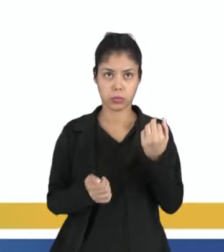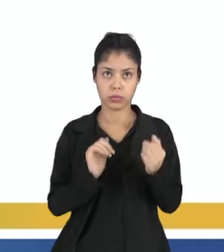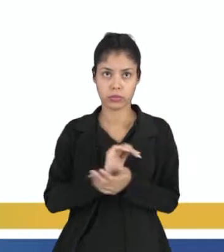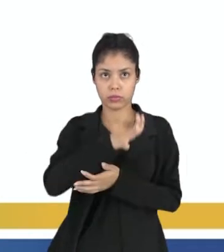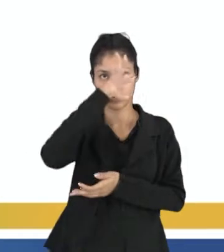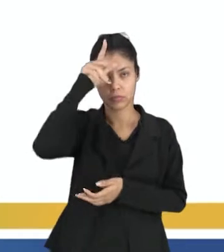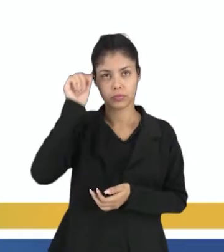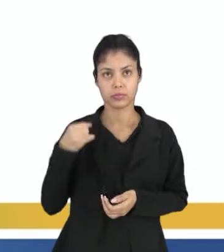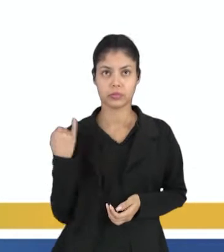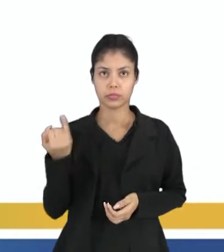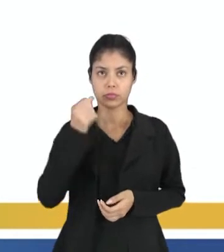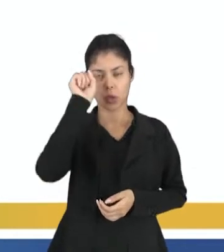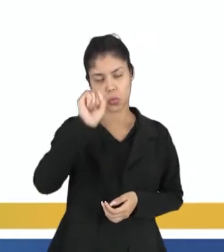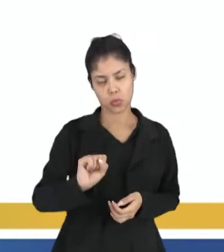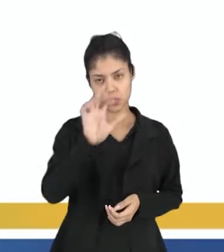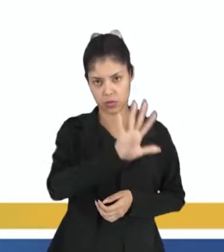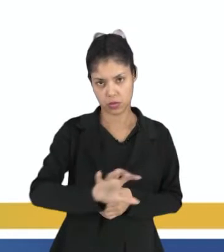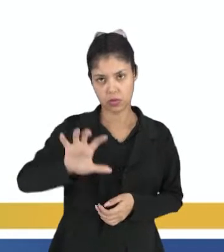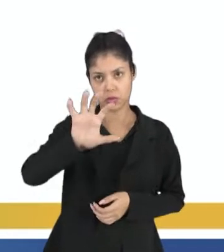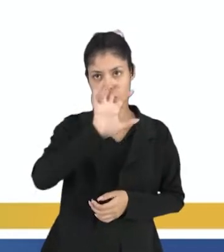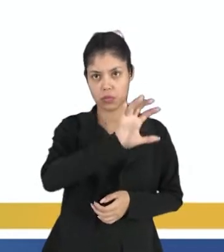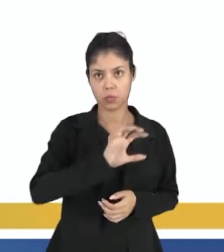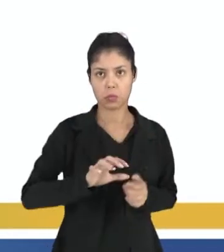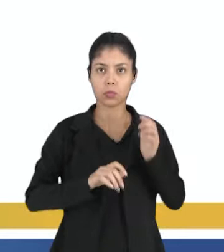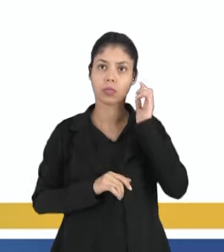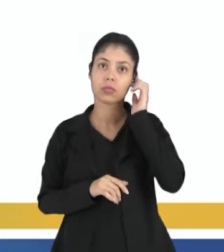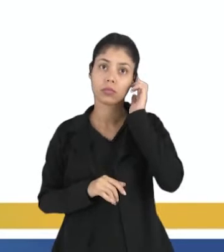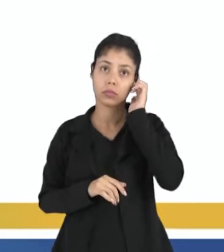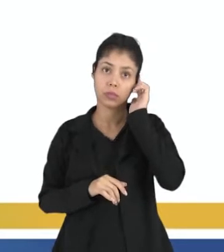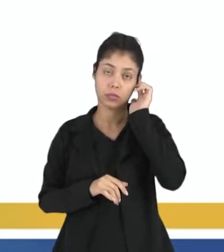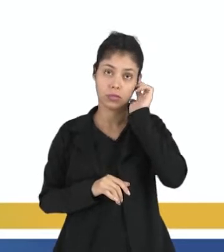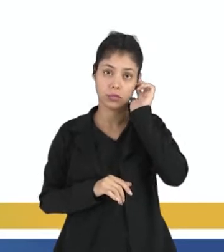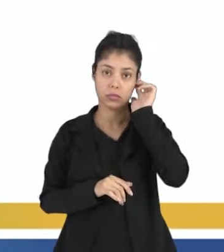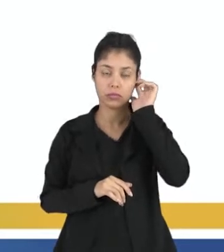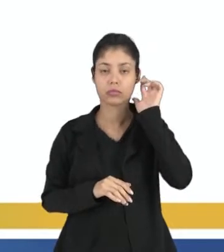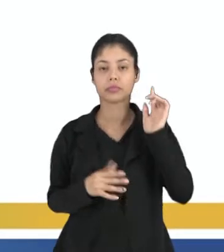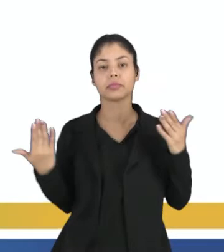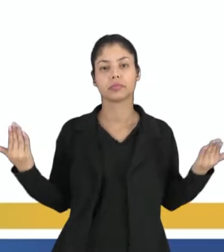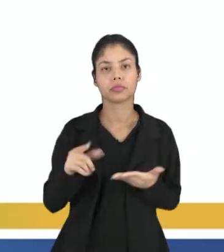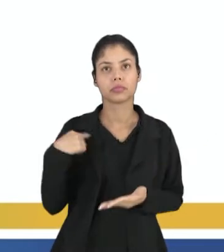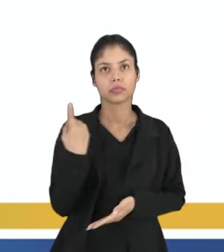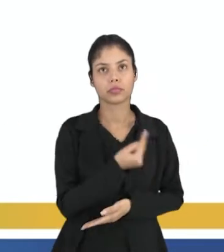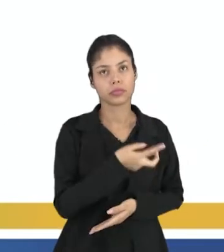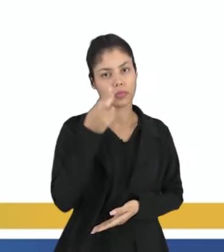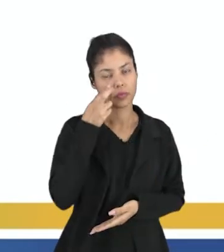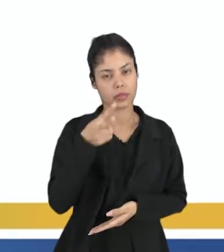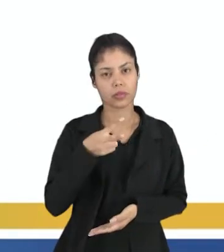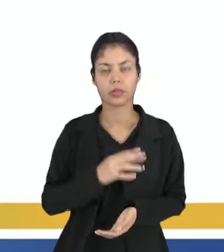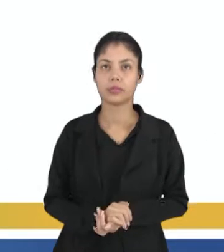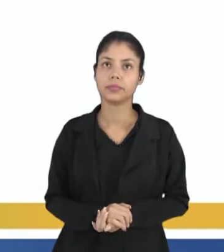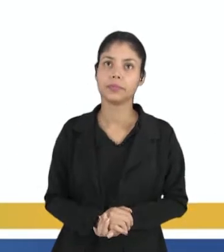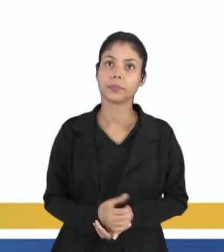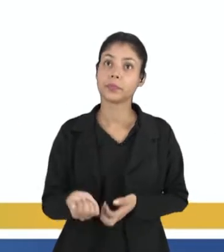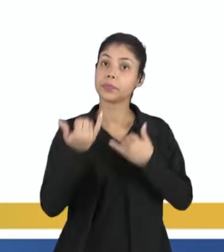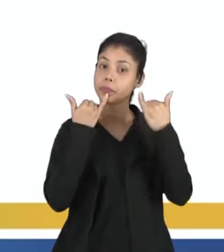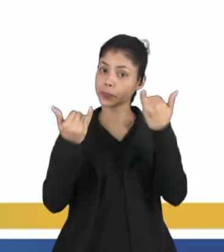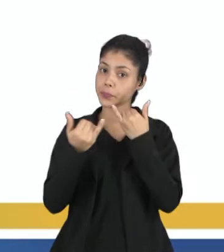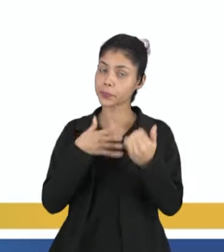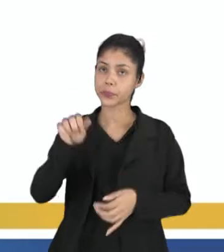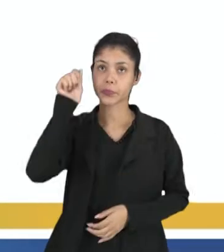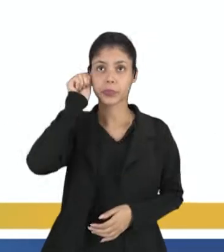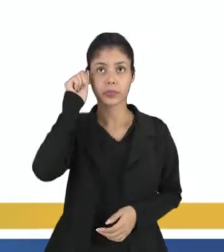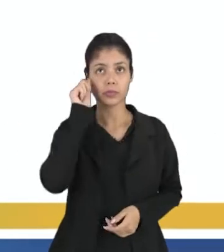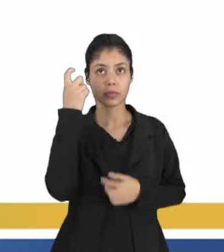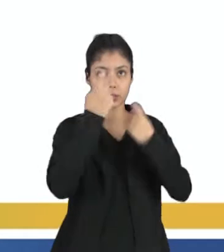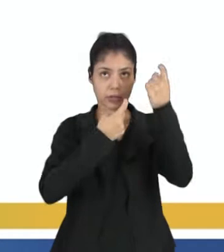na Amazônia, especialmente no sul da região. Então vamos agora analisar o texto. Na notícia, a autora